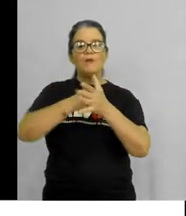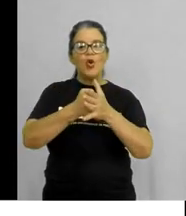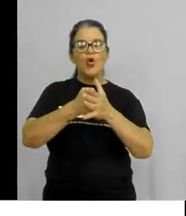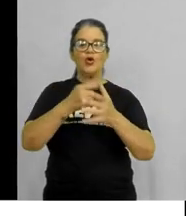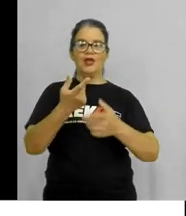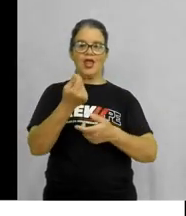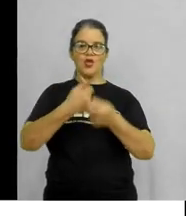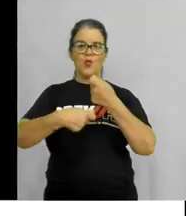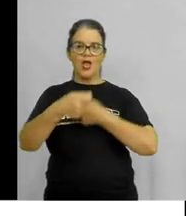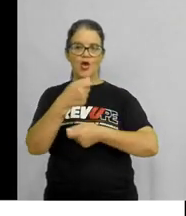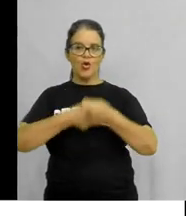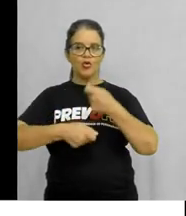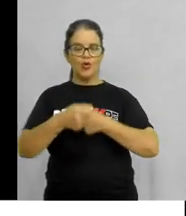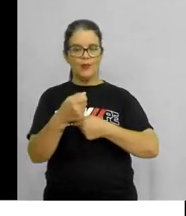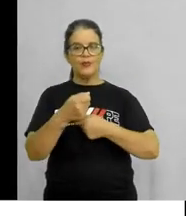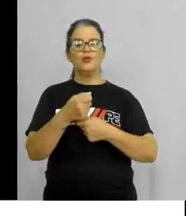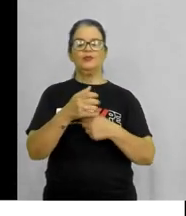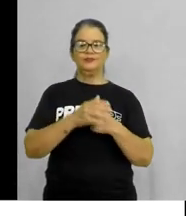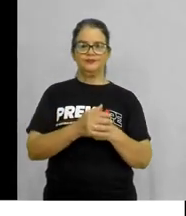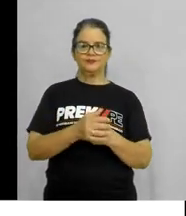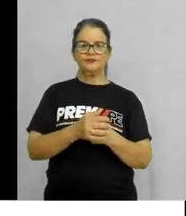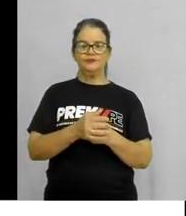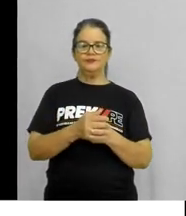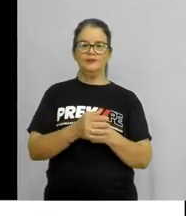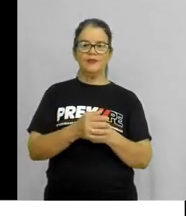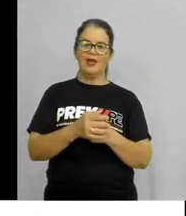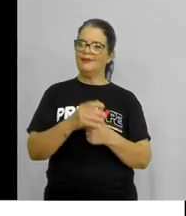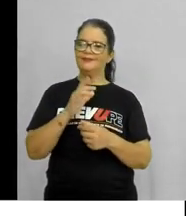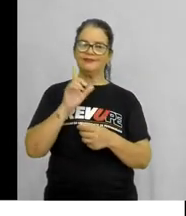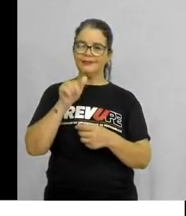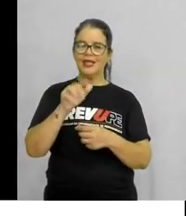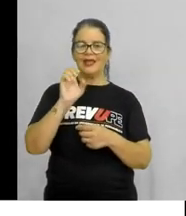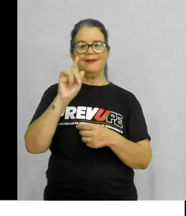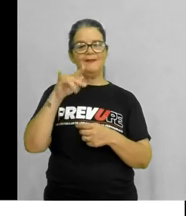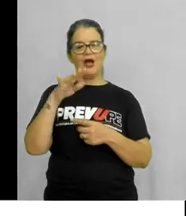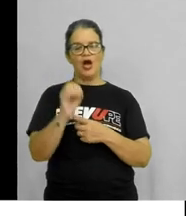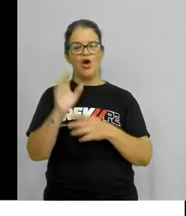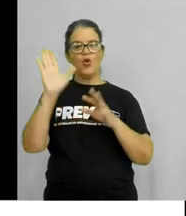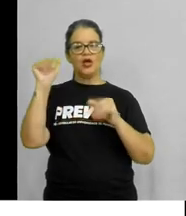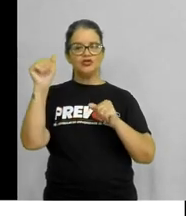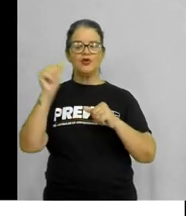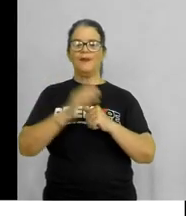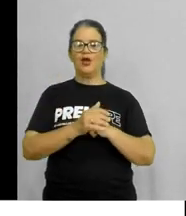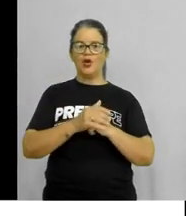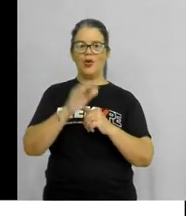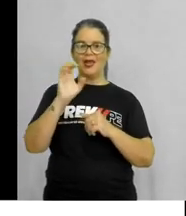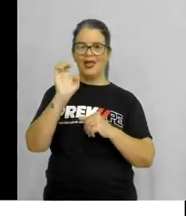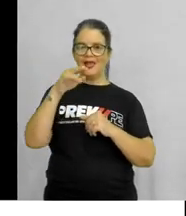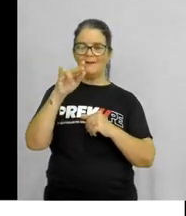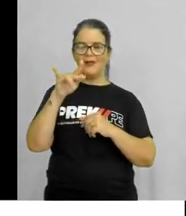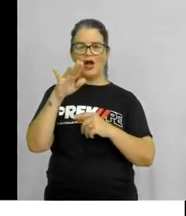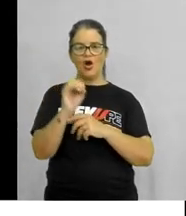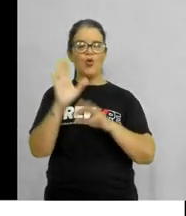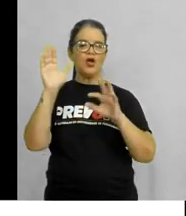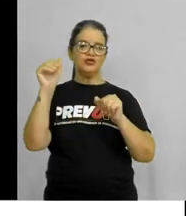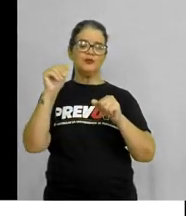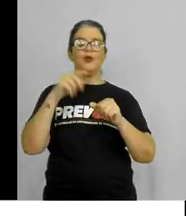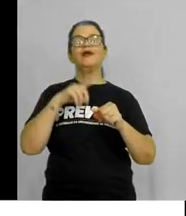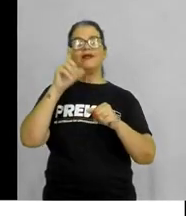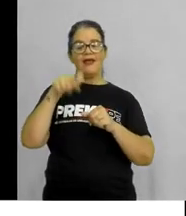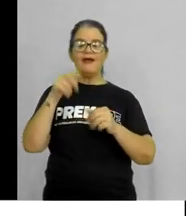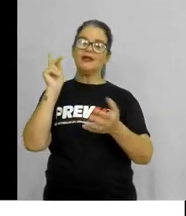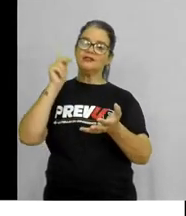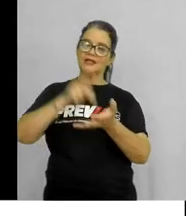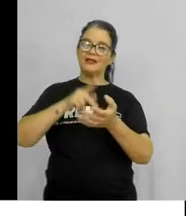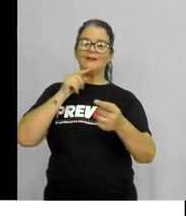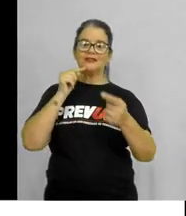econômico da de embargo espanhol do do embargo espanhol que Era exatamente